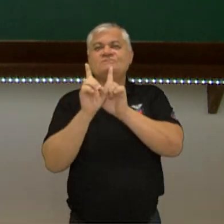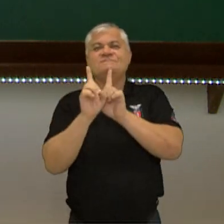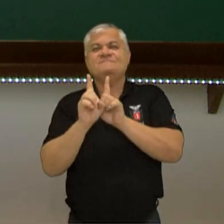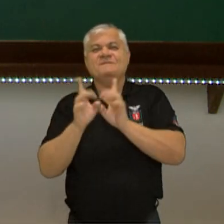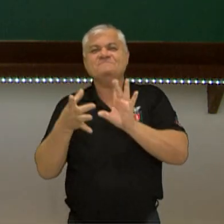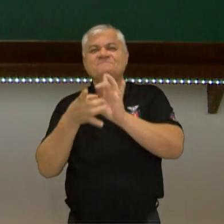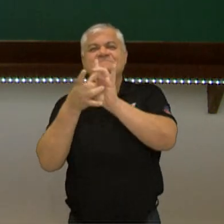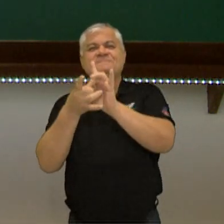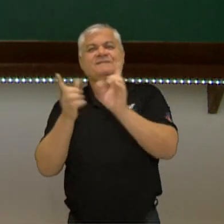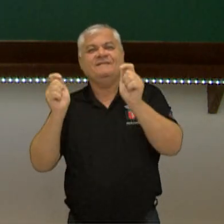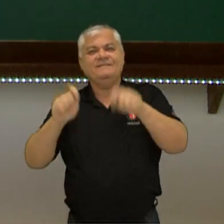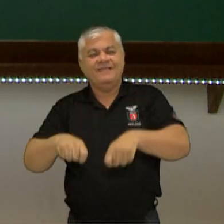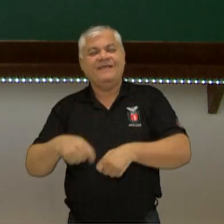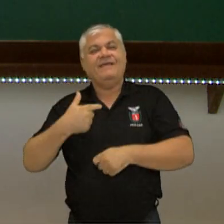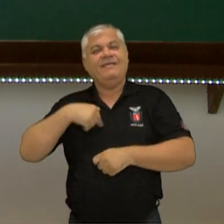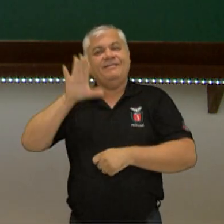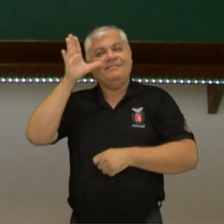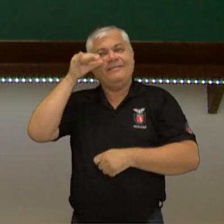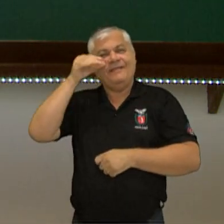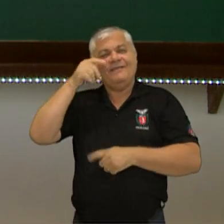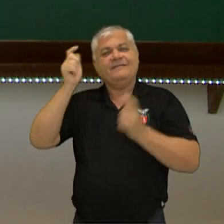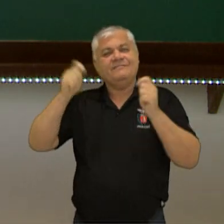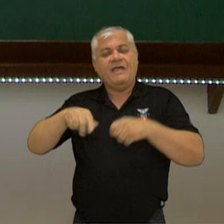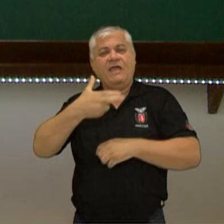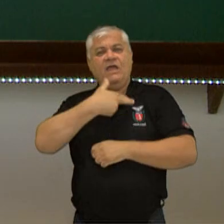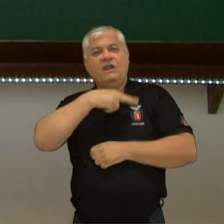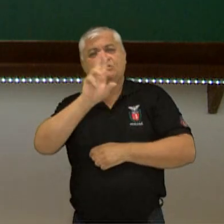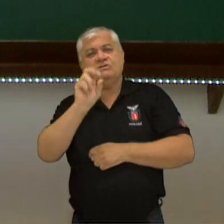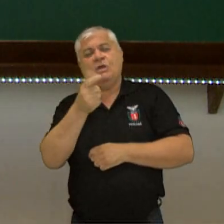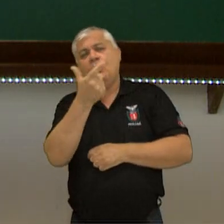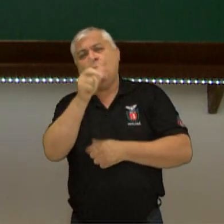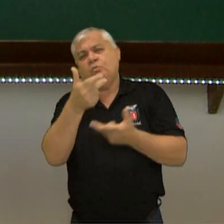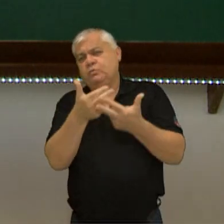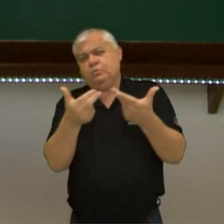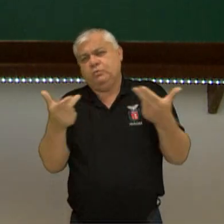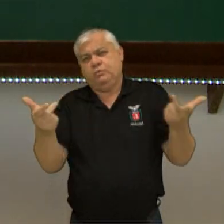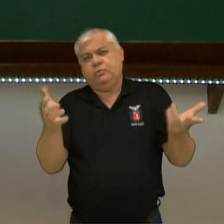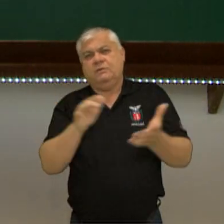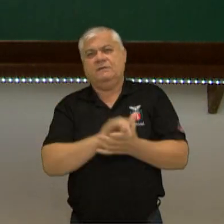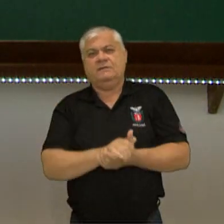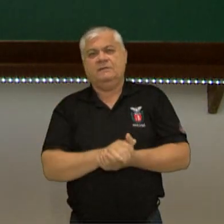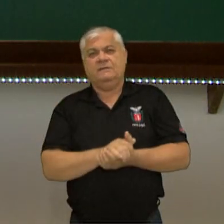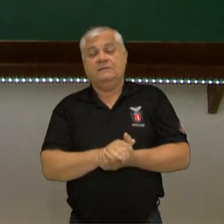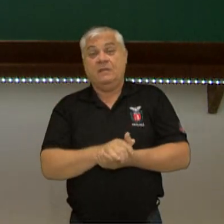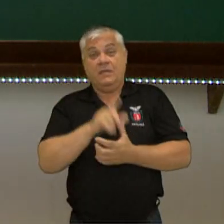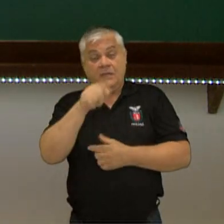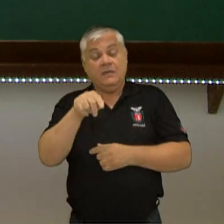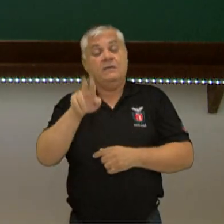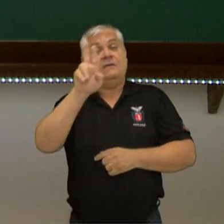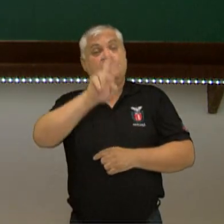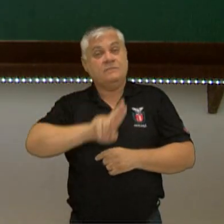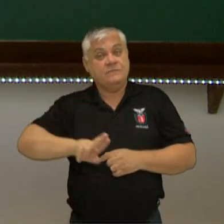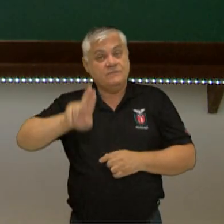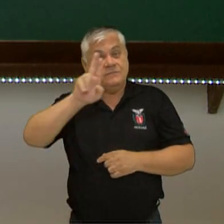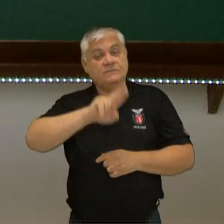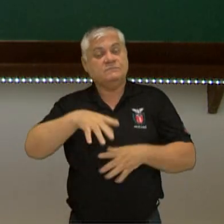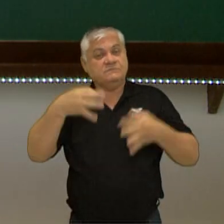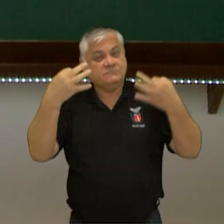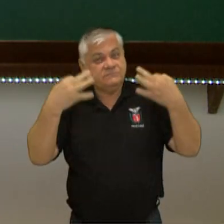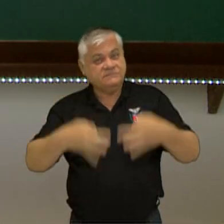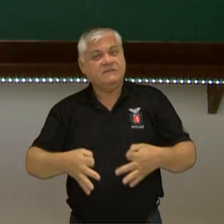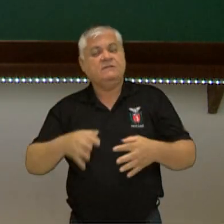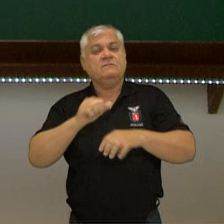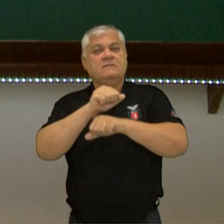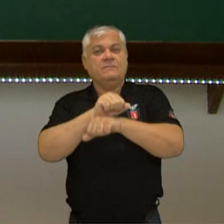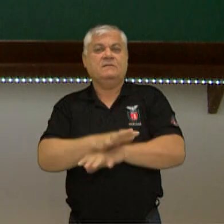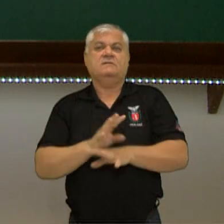até aquilo que lhes interessa, independente de ser religião ou não. E isso tudo é um uso correto das mídias,